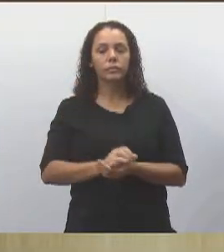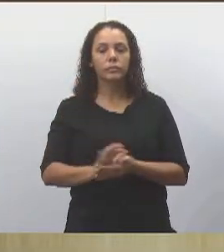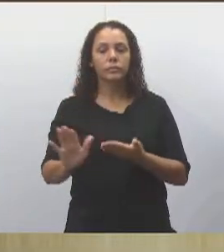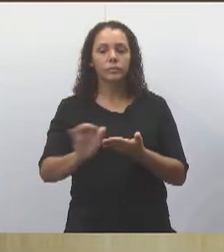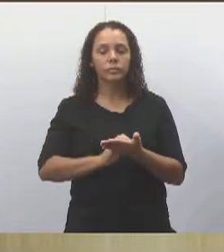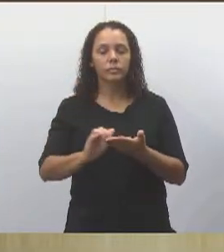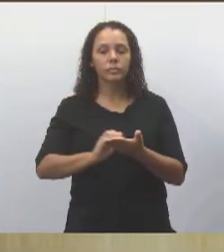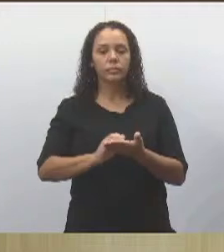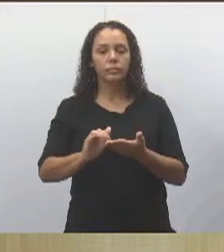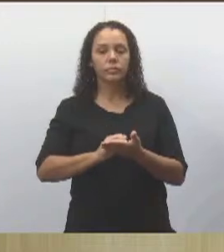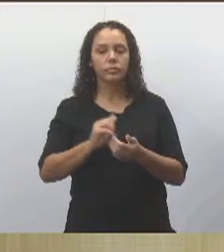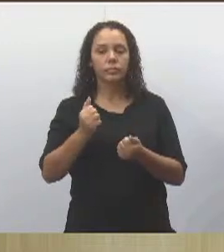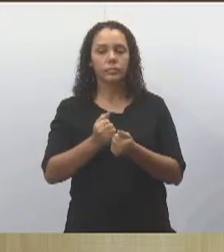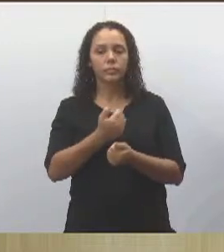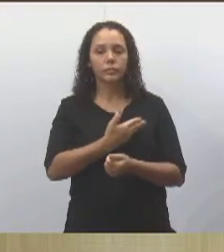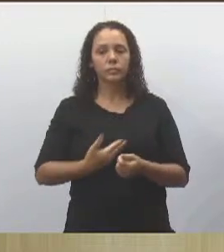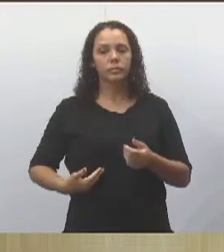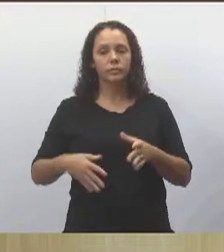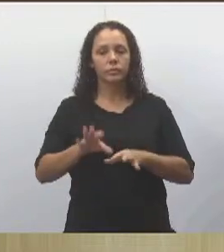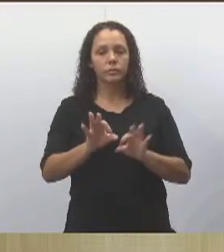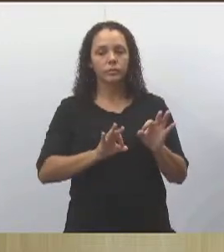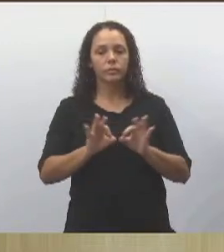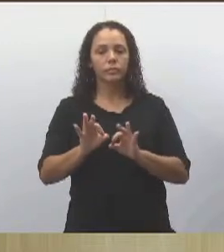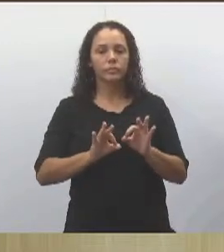secretário adjunto de Governo e Planejamento.